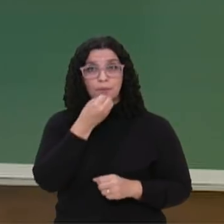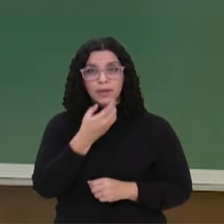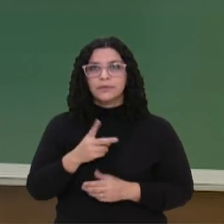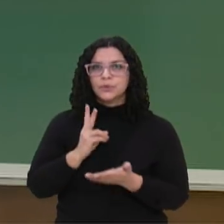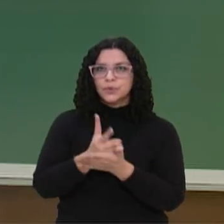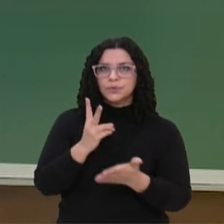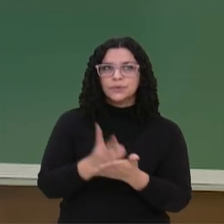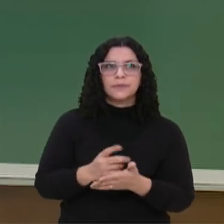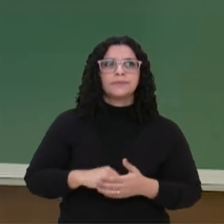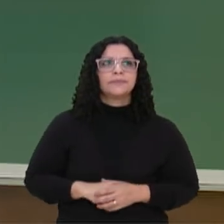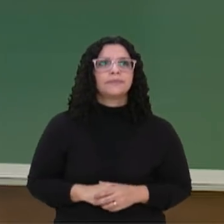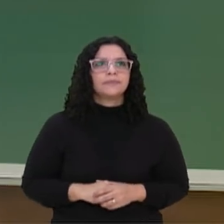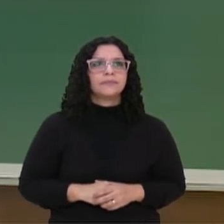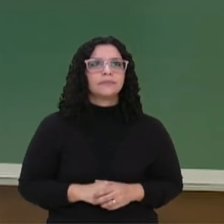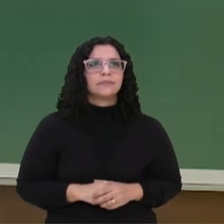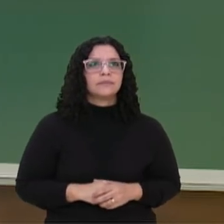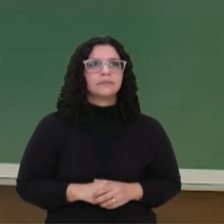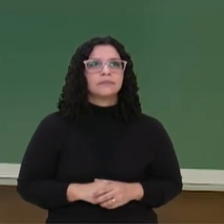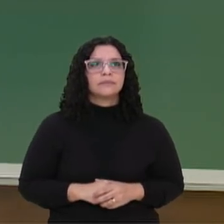bem, continuando lá.